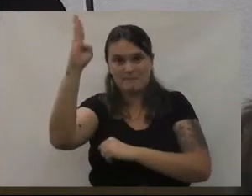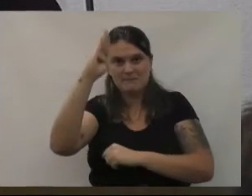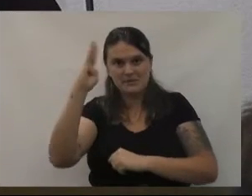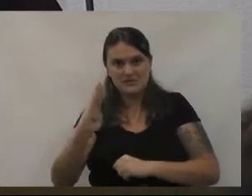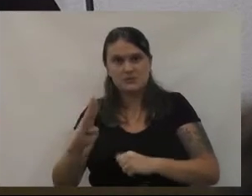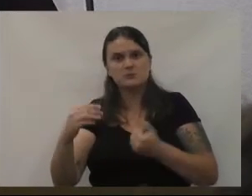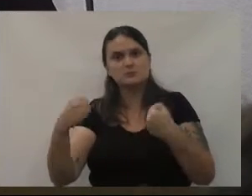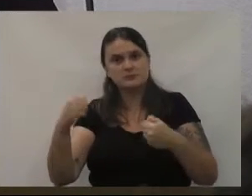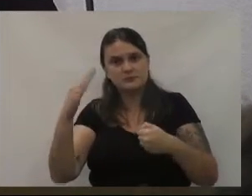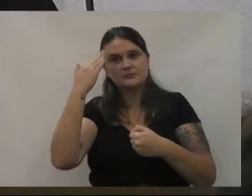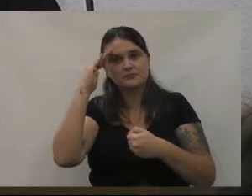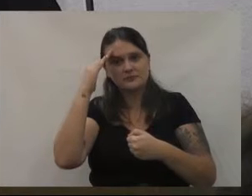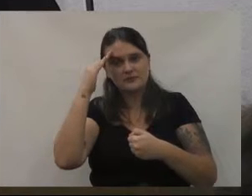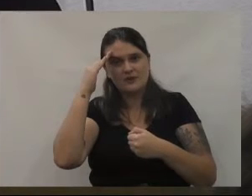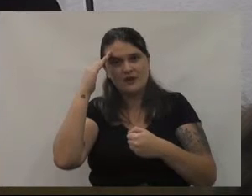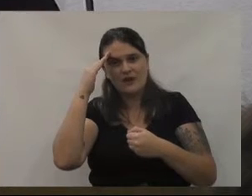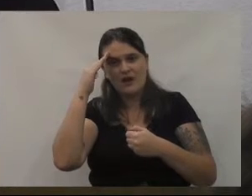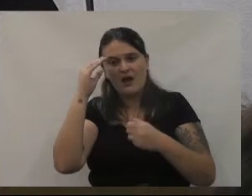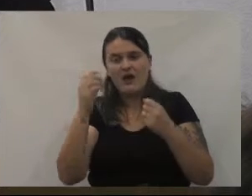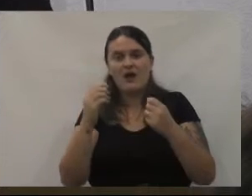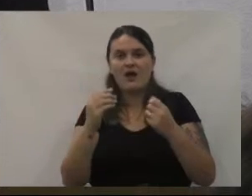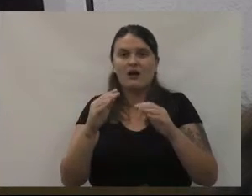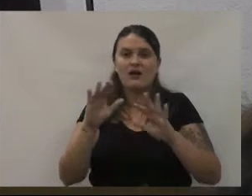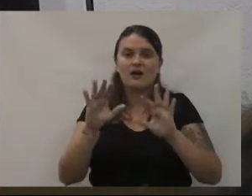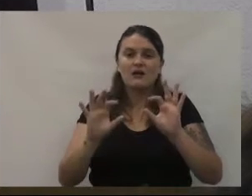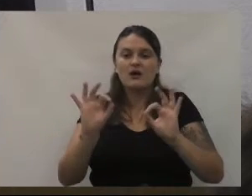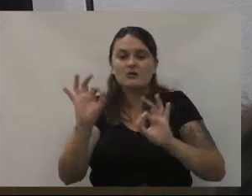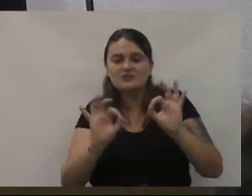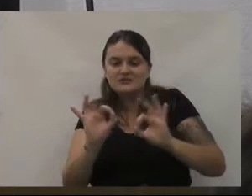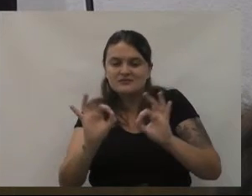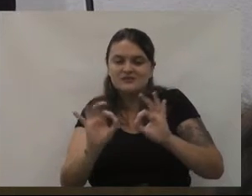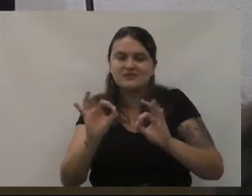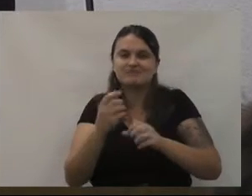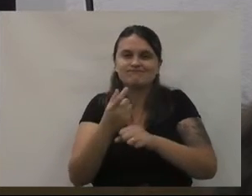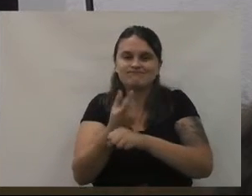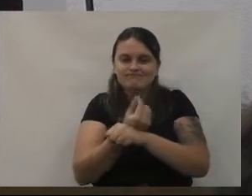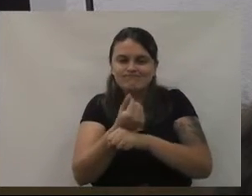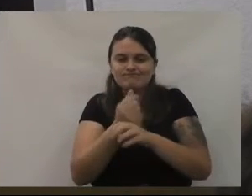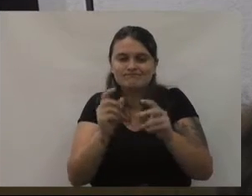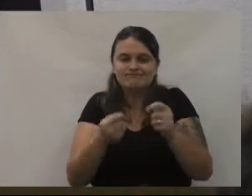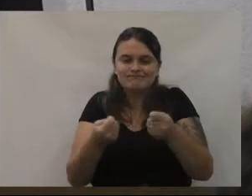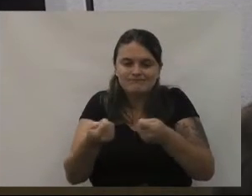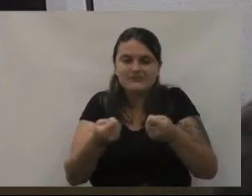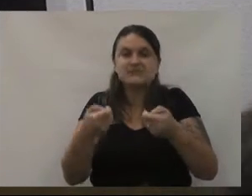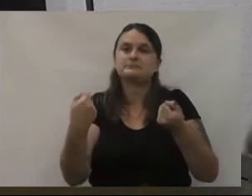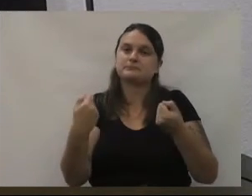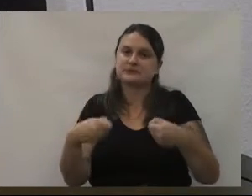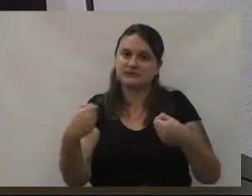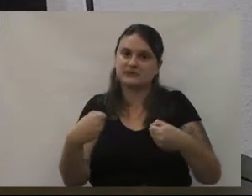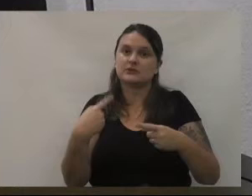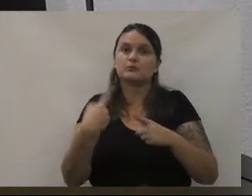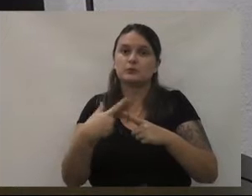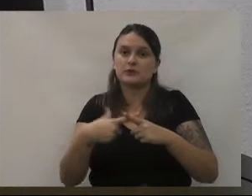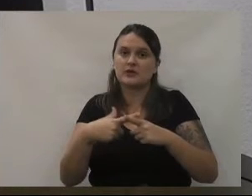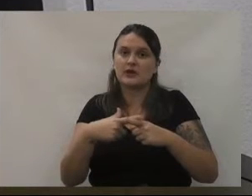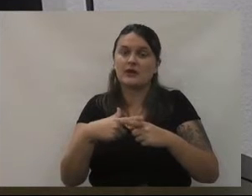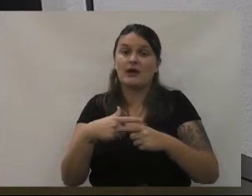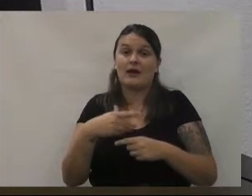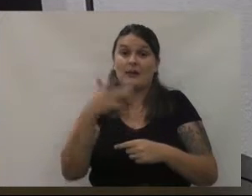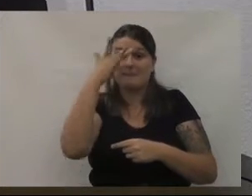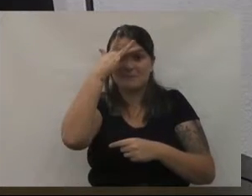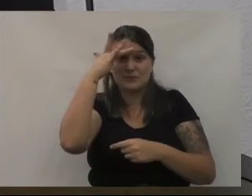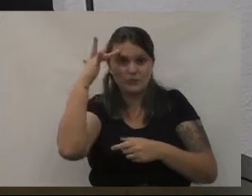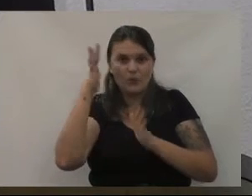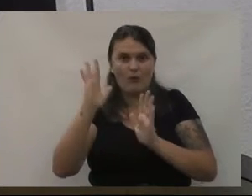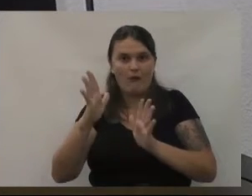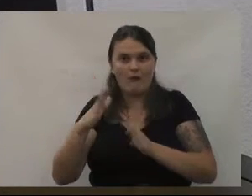que entender que alguns ajustes na Previdência Social têm que ser feitos, até pelo aumento da nossa expectativa de